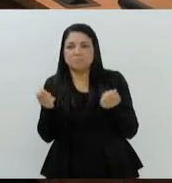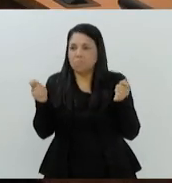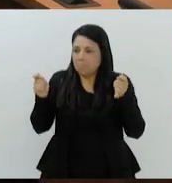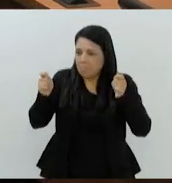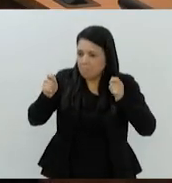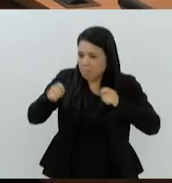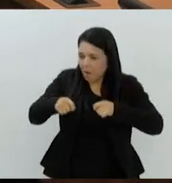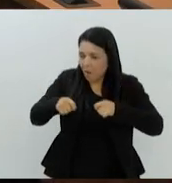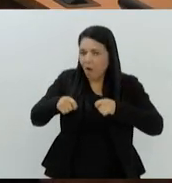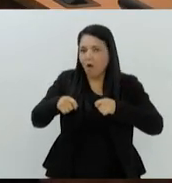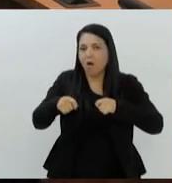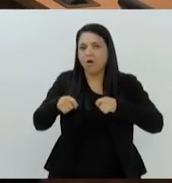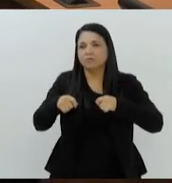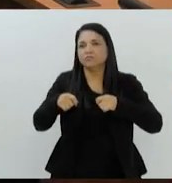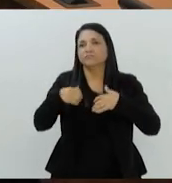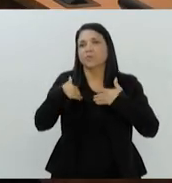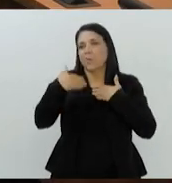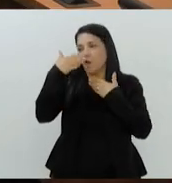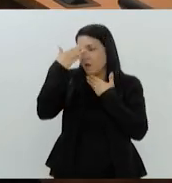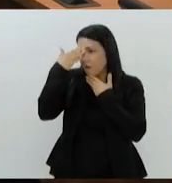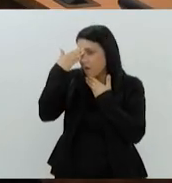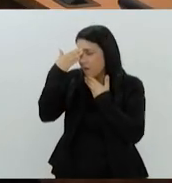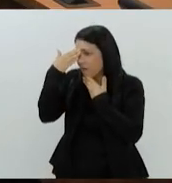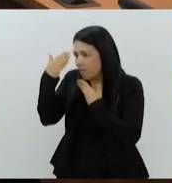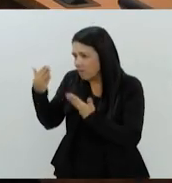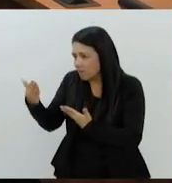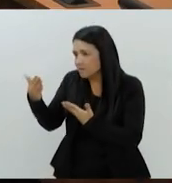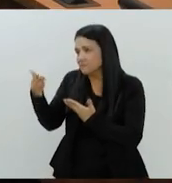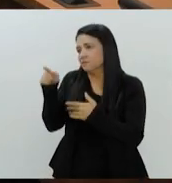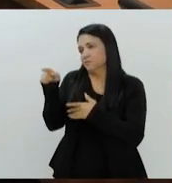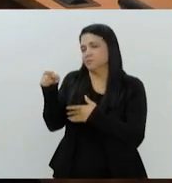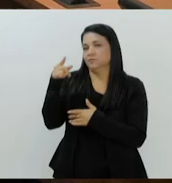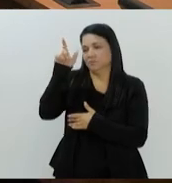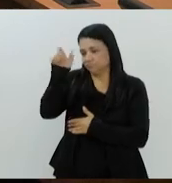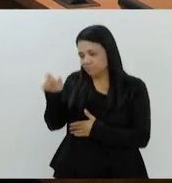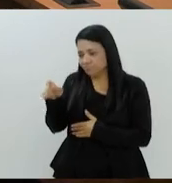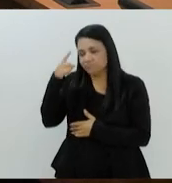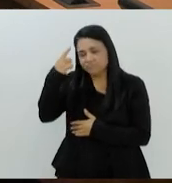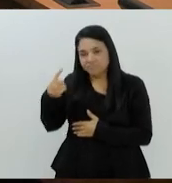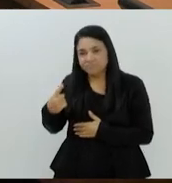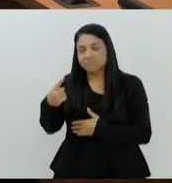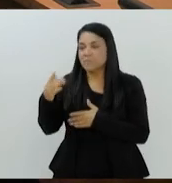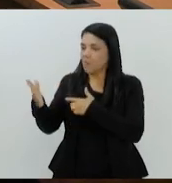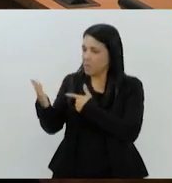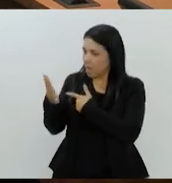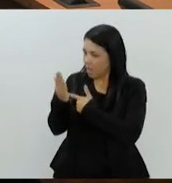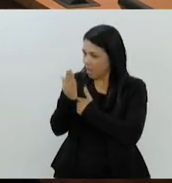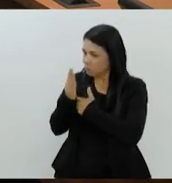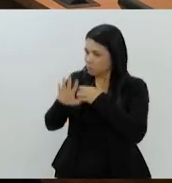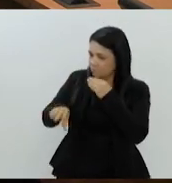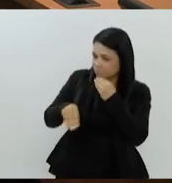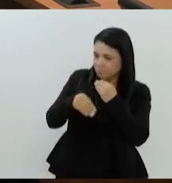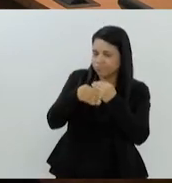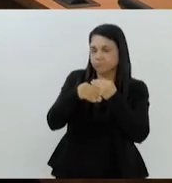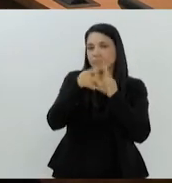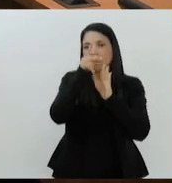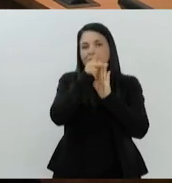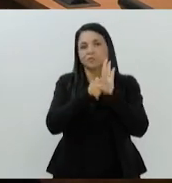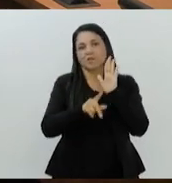viável. Eu até agradeço muito, porque dá um upgrade nesse nosso projeto de